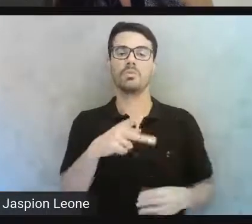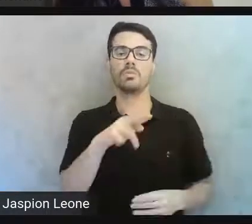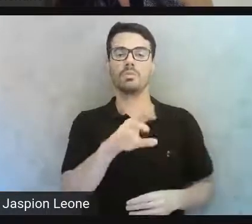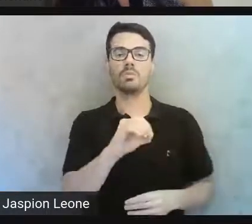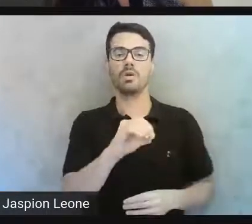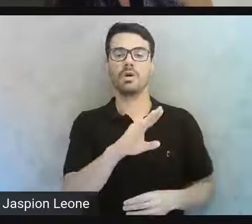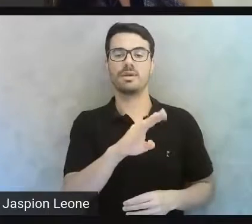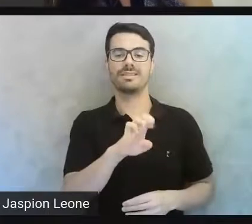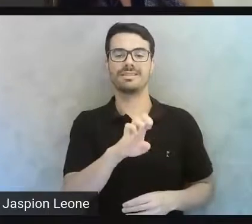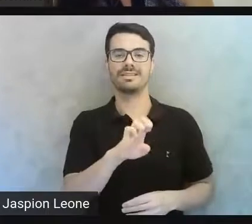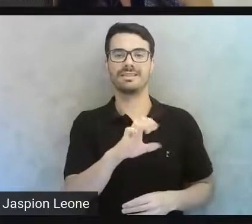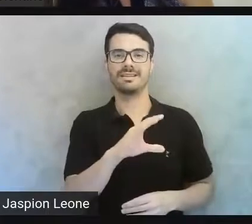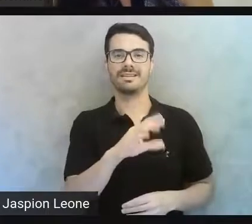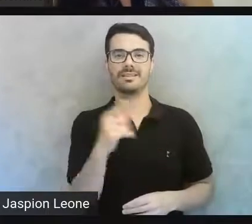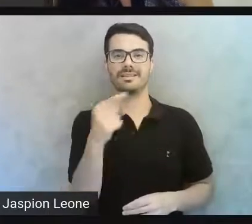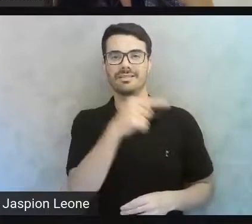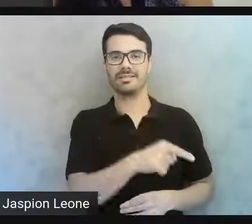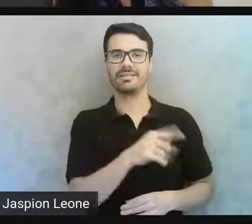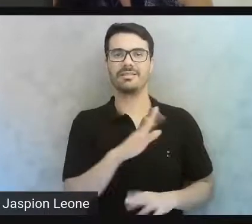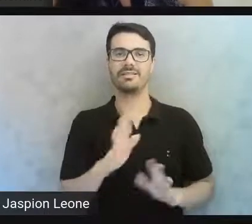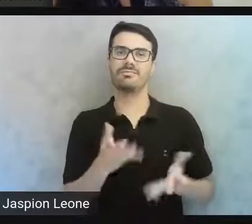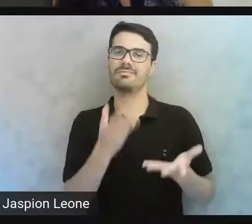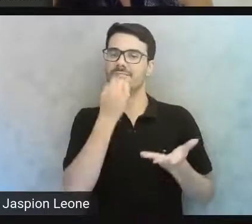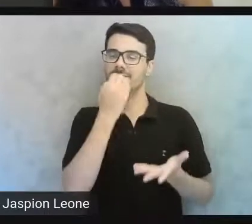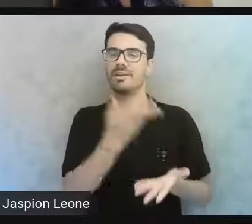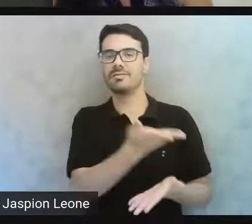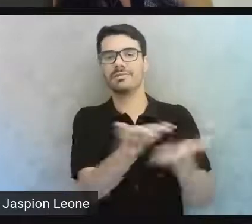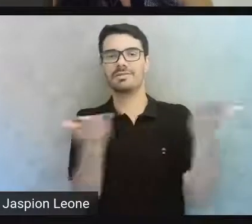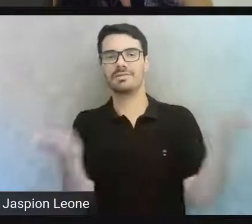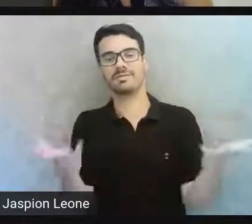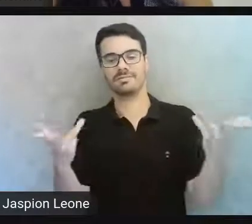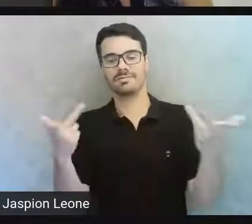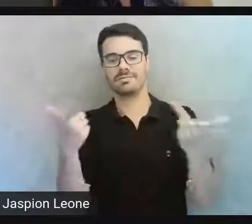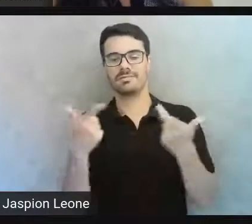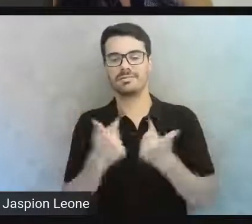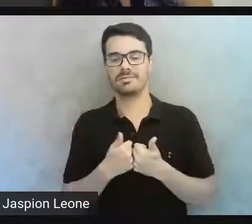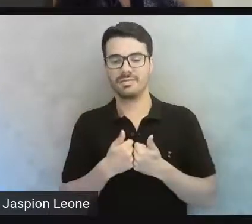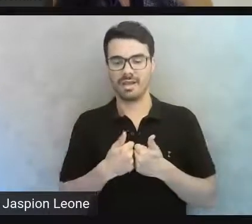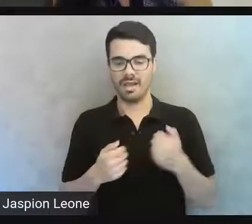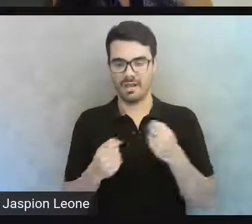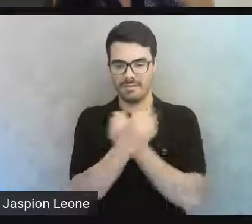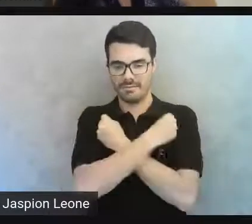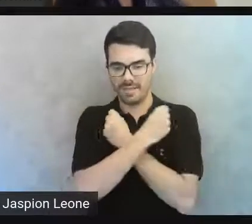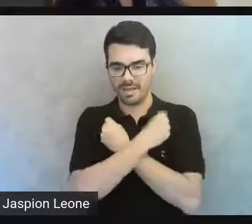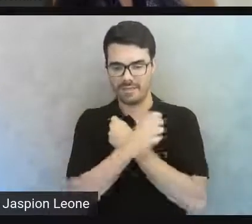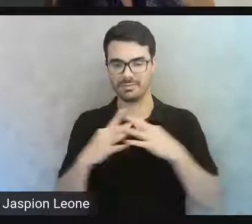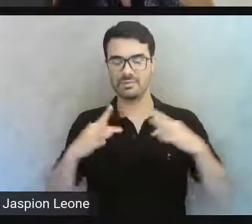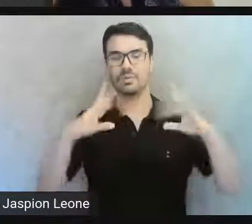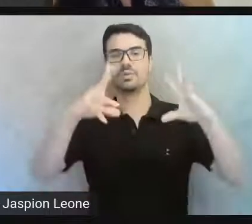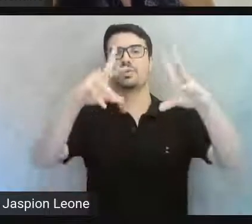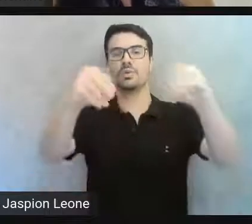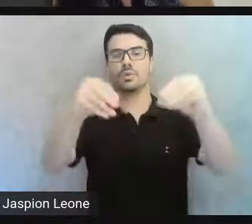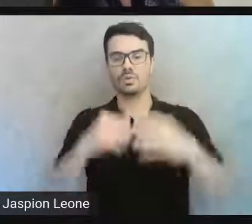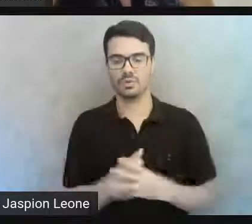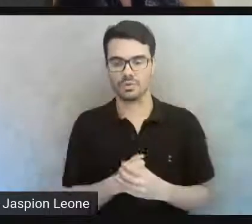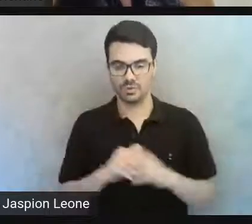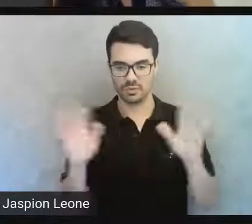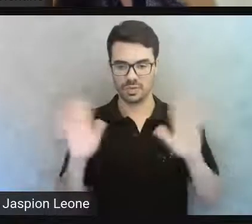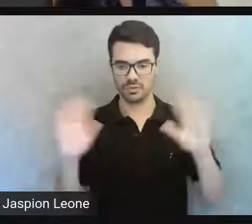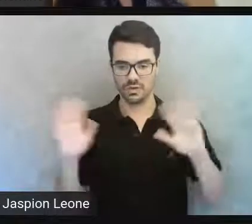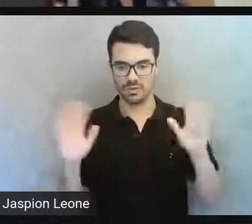tão queridas que estiveram conosco até o final. Tá bom, gente? Um abraço para todos, muito bom estar com vocês aqui. Tchau,